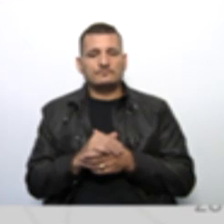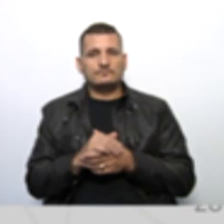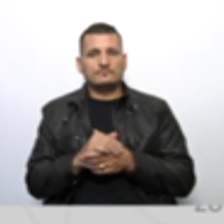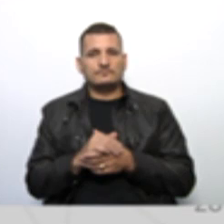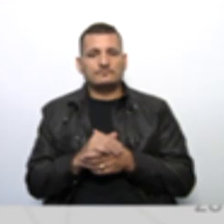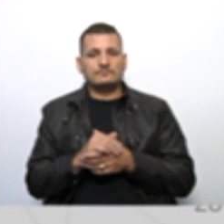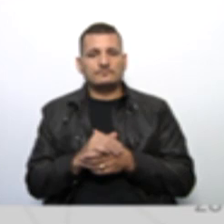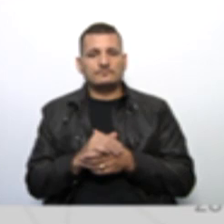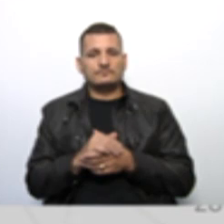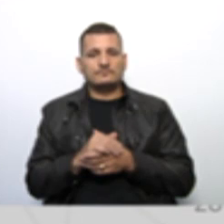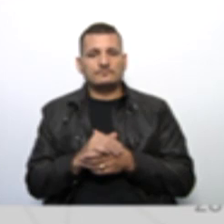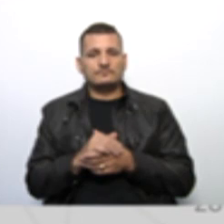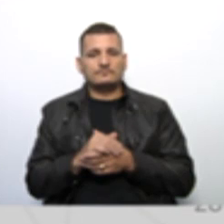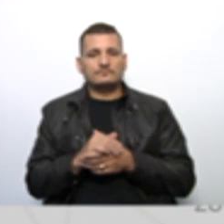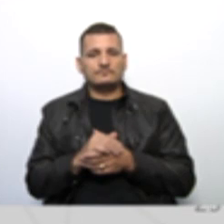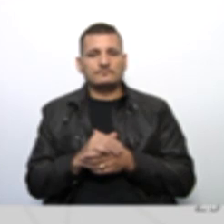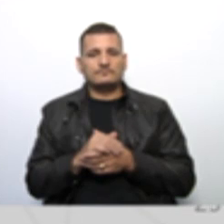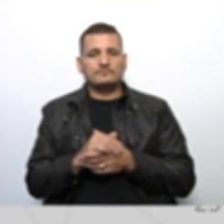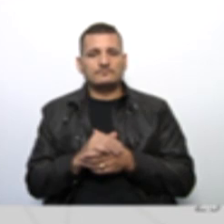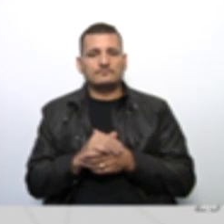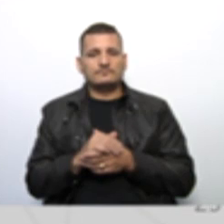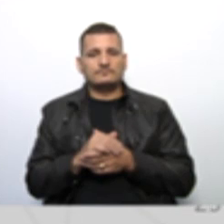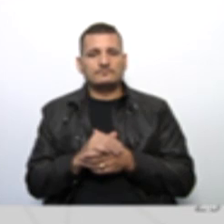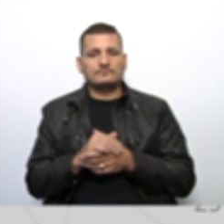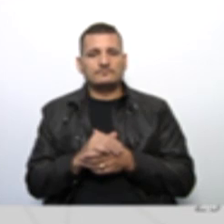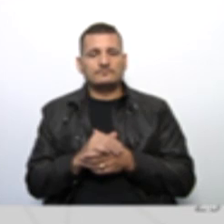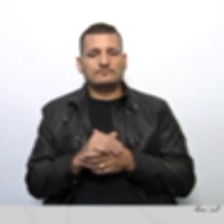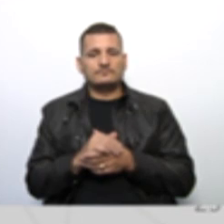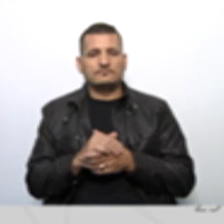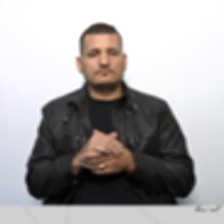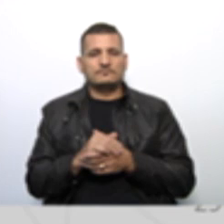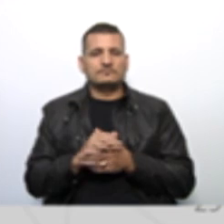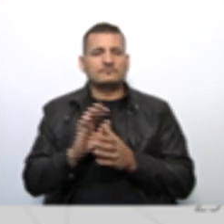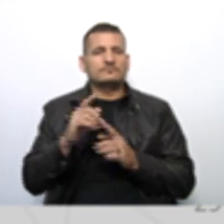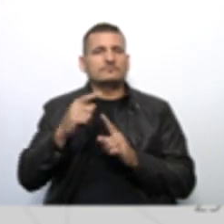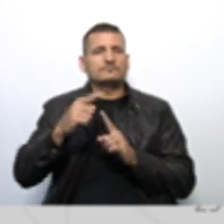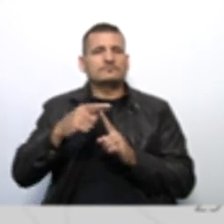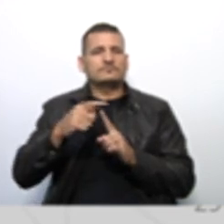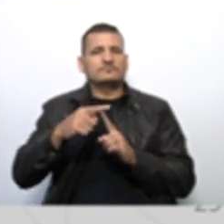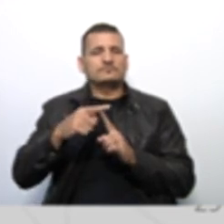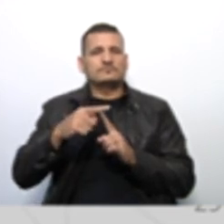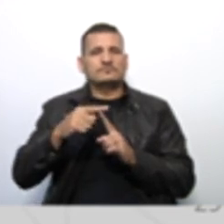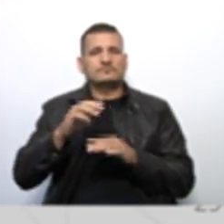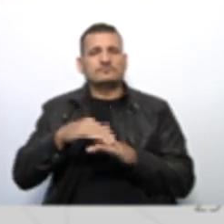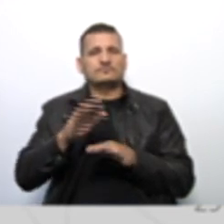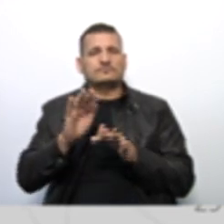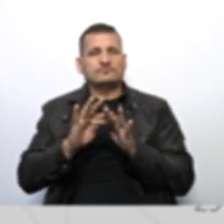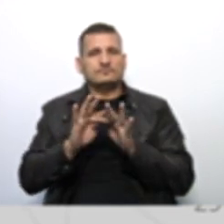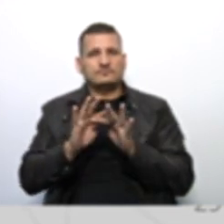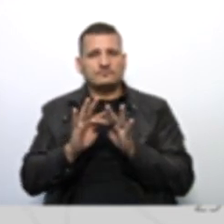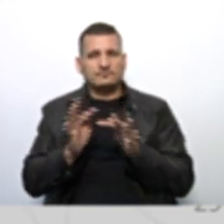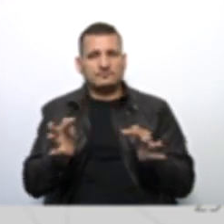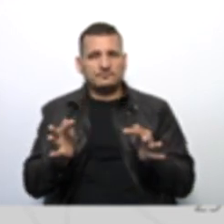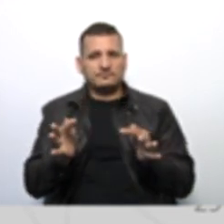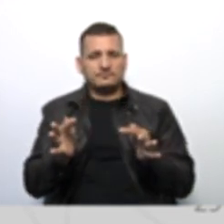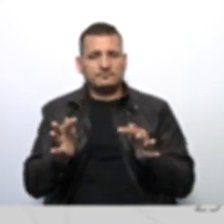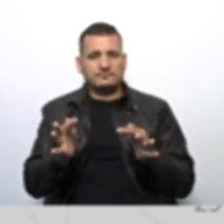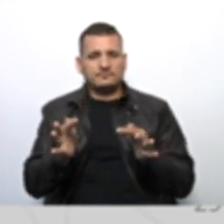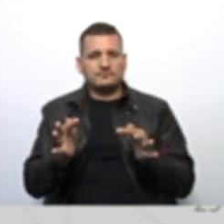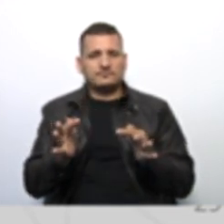rede, pessoal. Não esqueçam. A topologia mais simples, pessoal, que nós